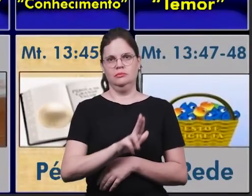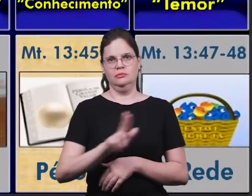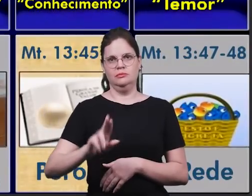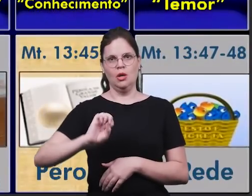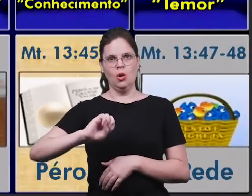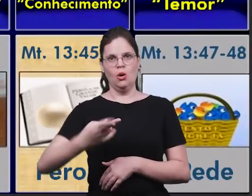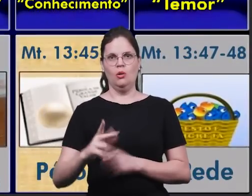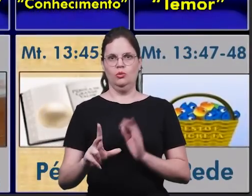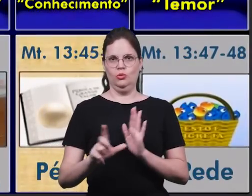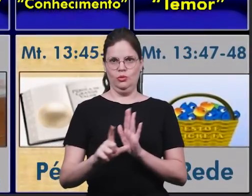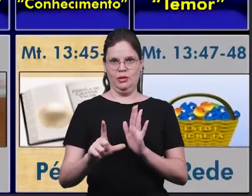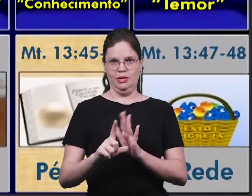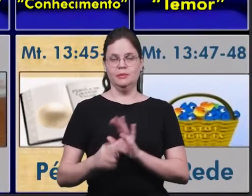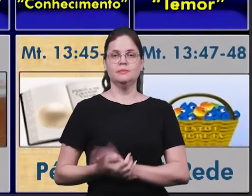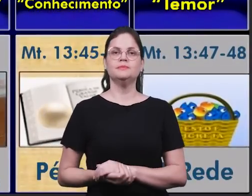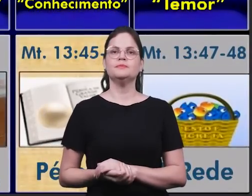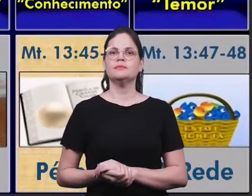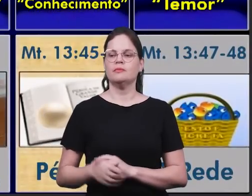1517